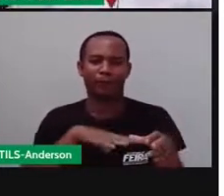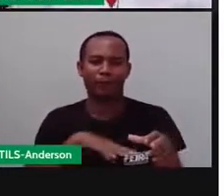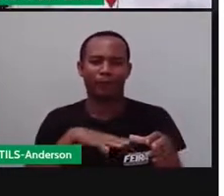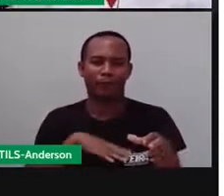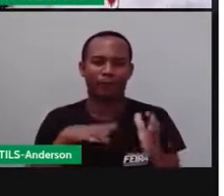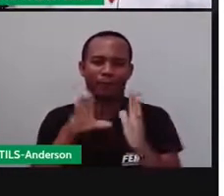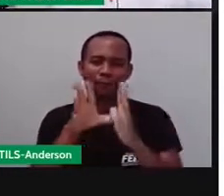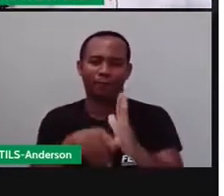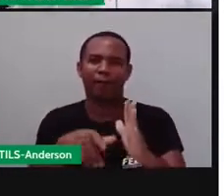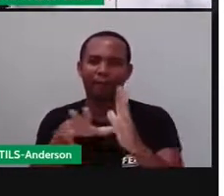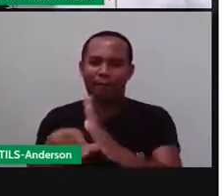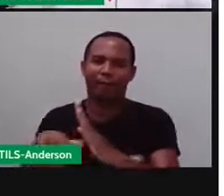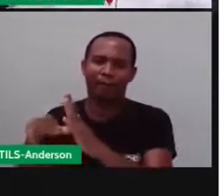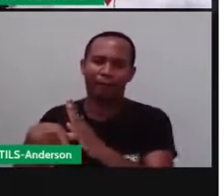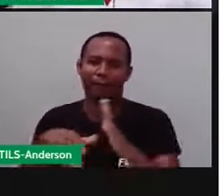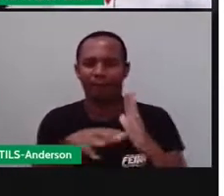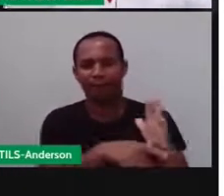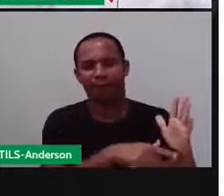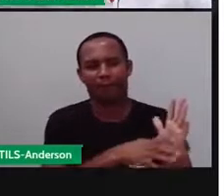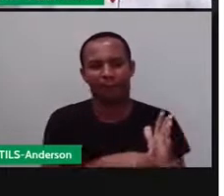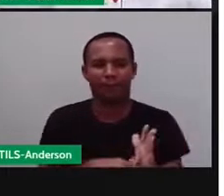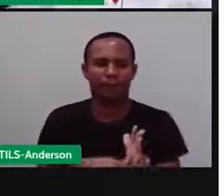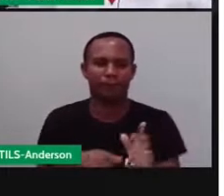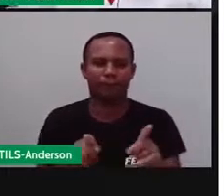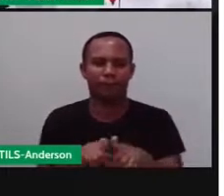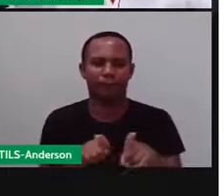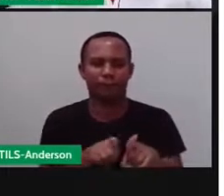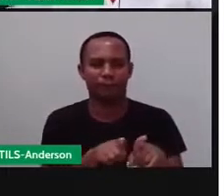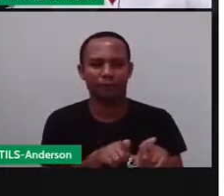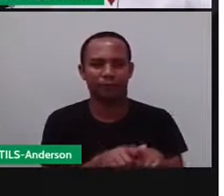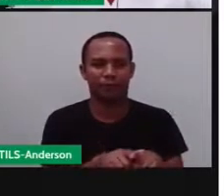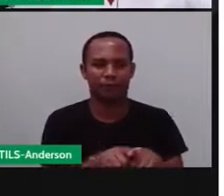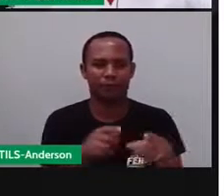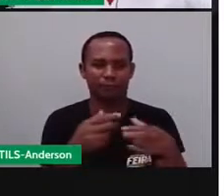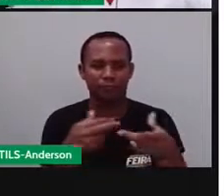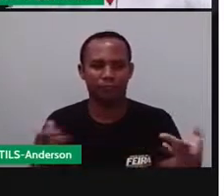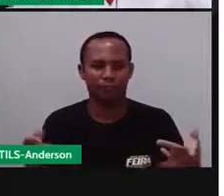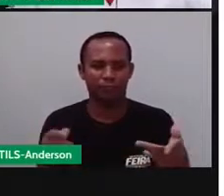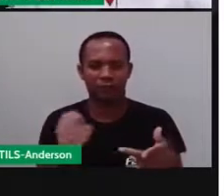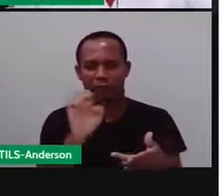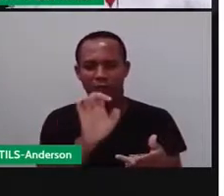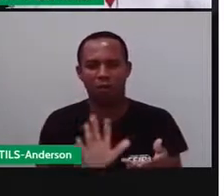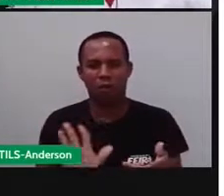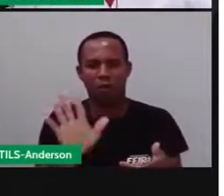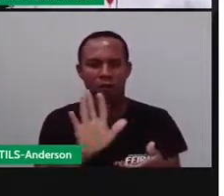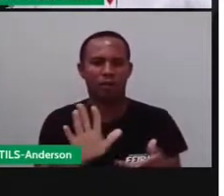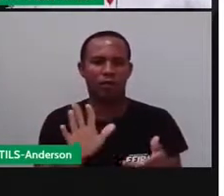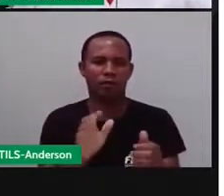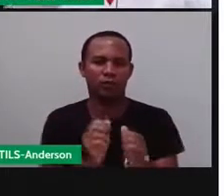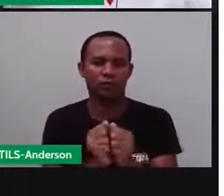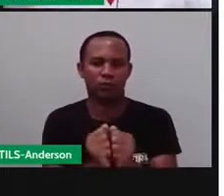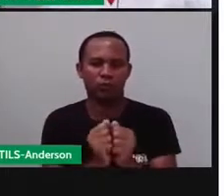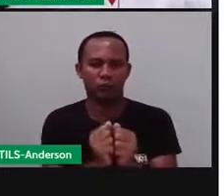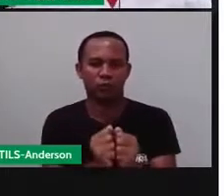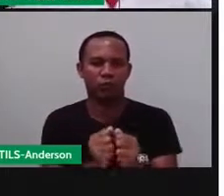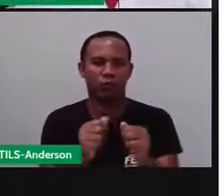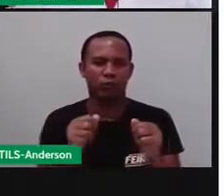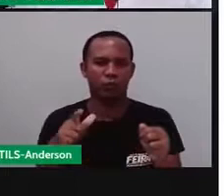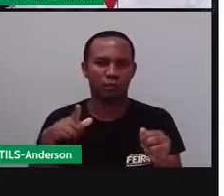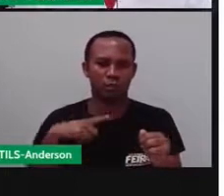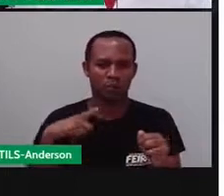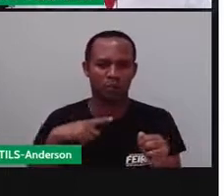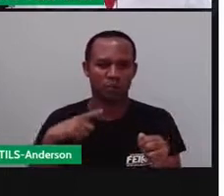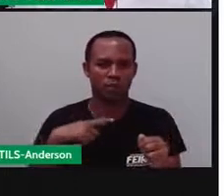explorar, né, as riquezas do Brasil, levar o que tinha aqui para a Europa, e junto com isso vem o quê? A cultura